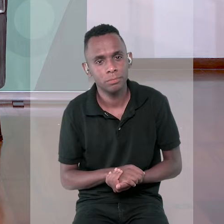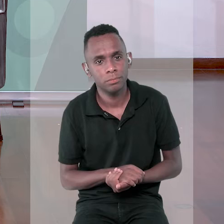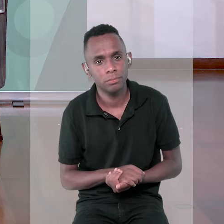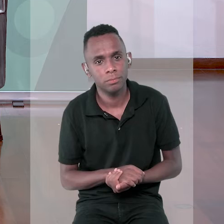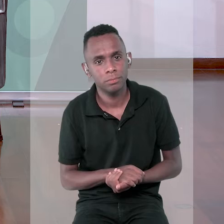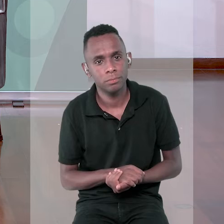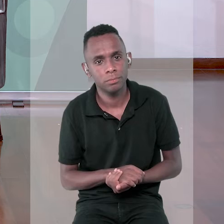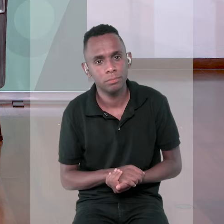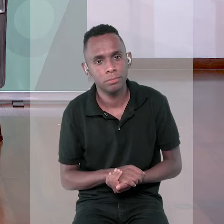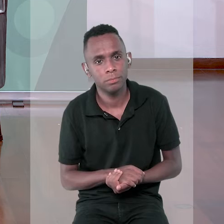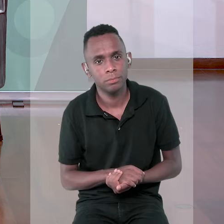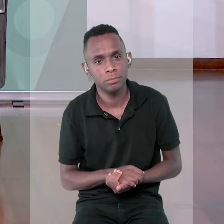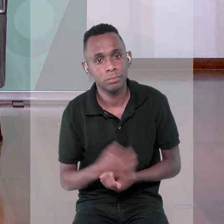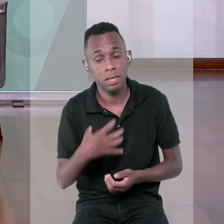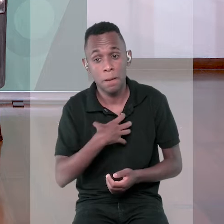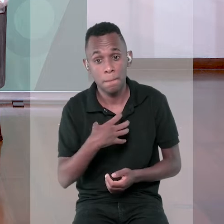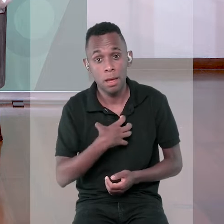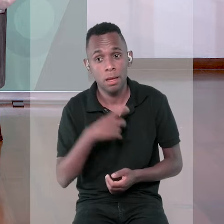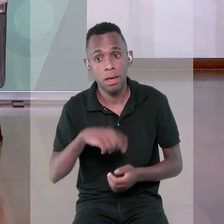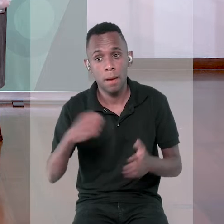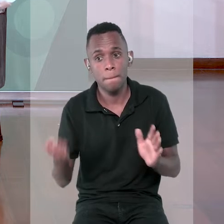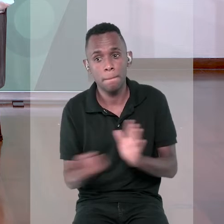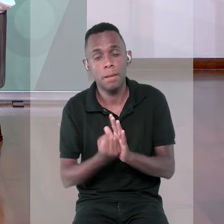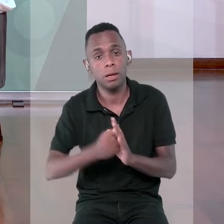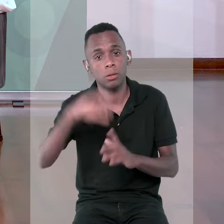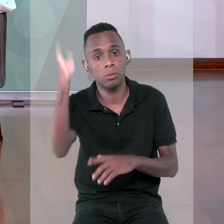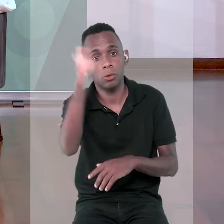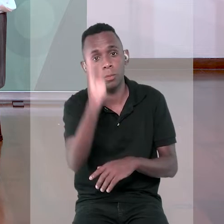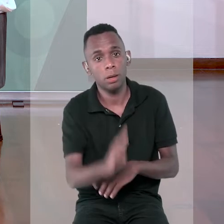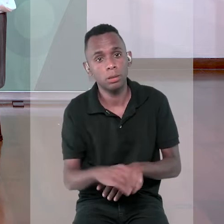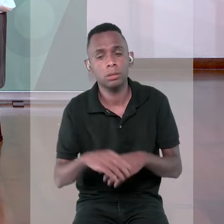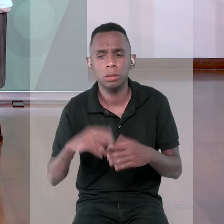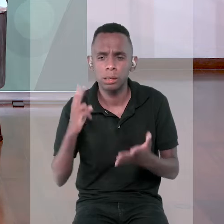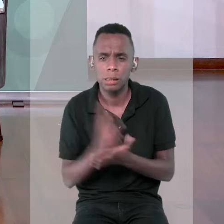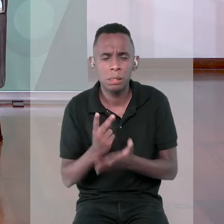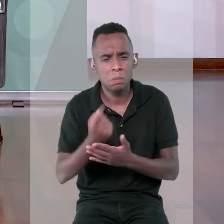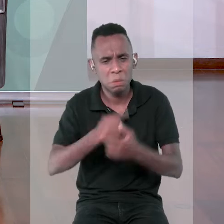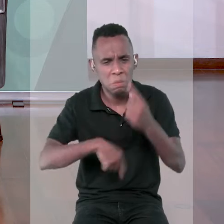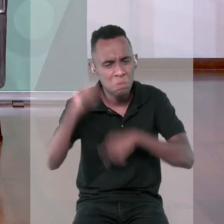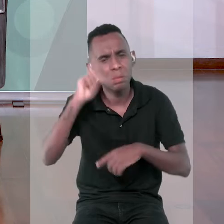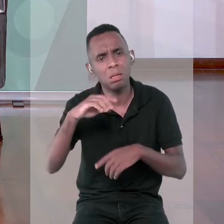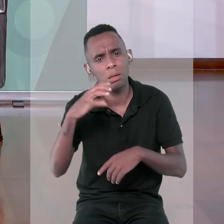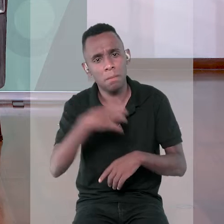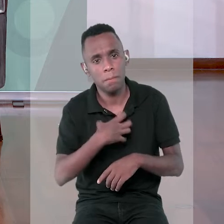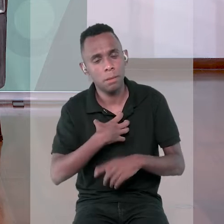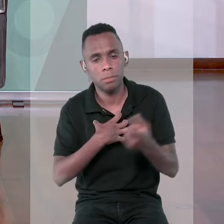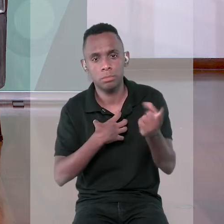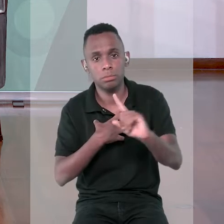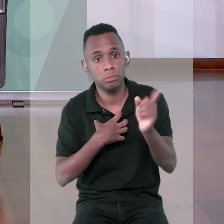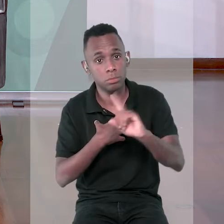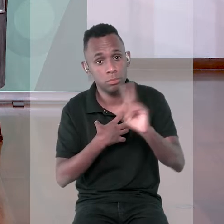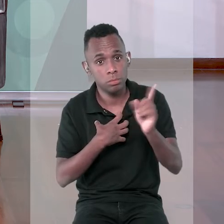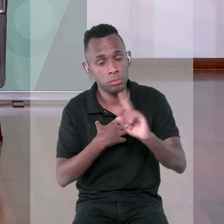Tem, e não é a história da Bahia, é a história do Brasil. Isso eu insisto, porque todo mundo coloca a Revolução Baiana. Eu falei,